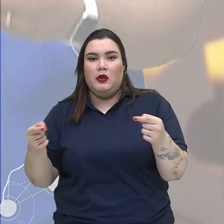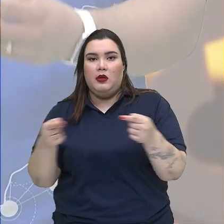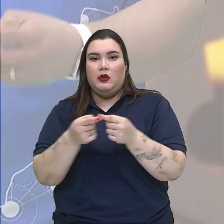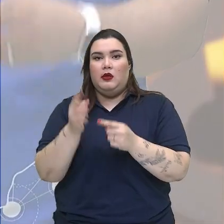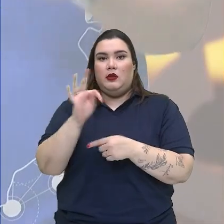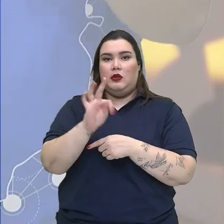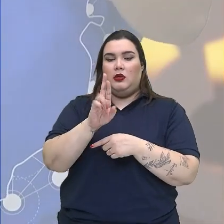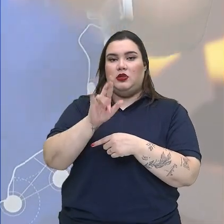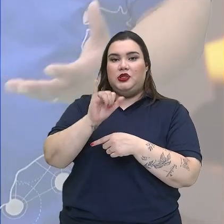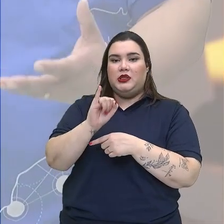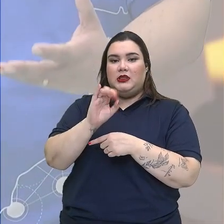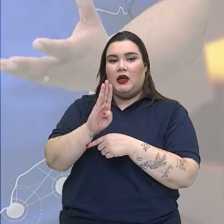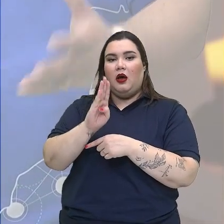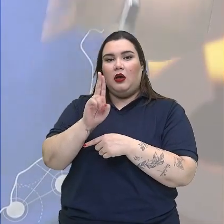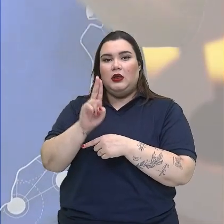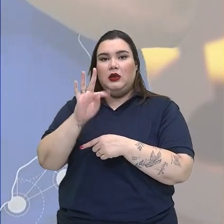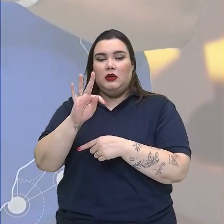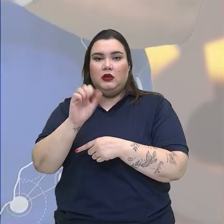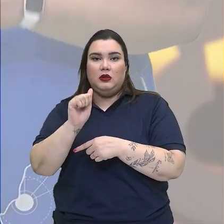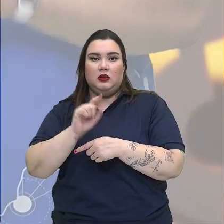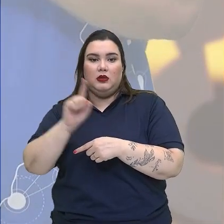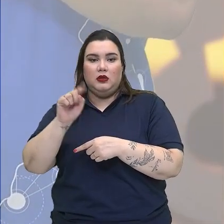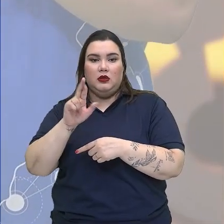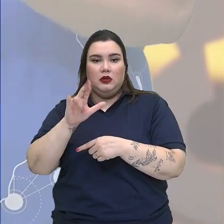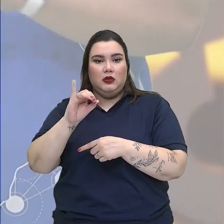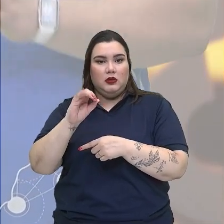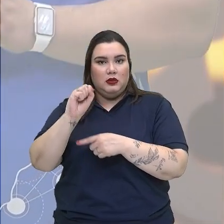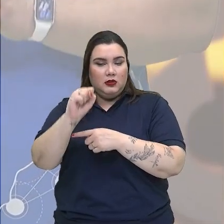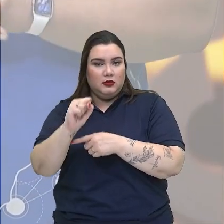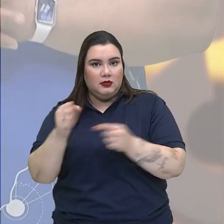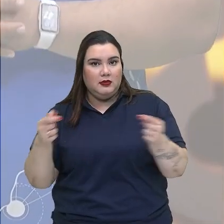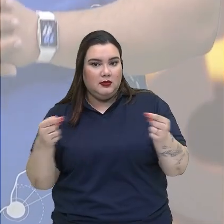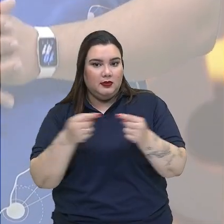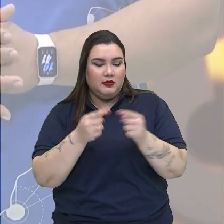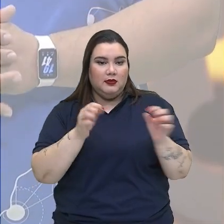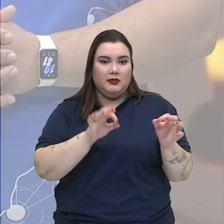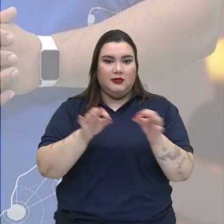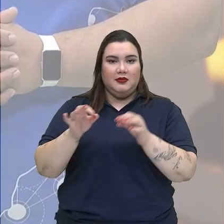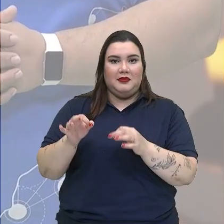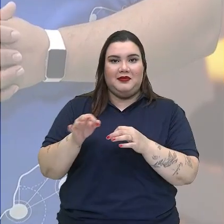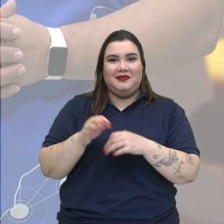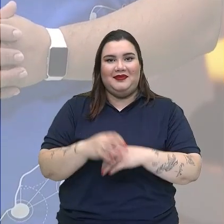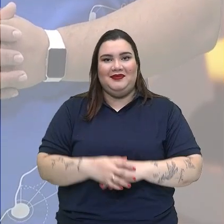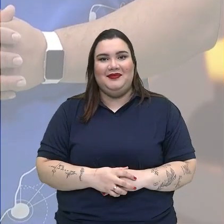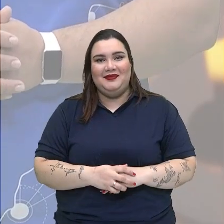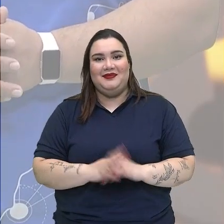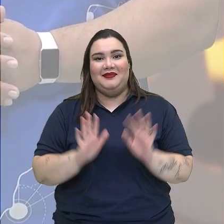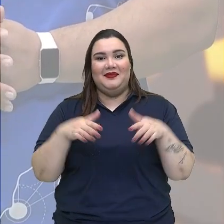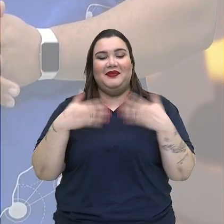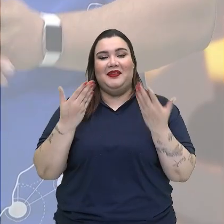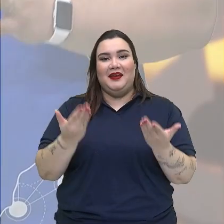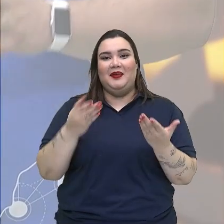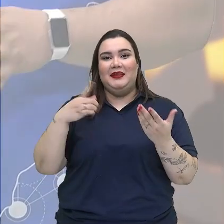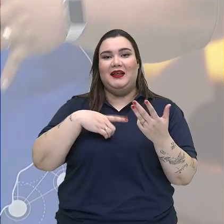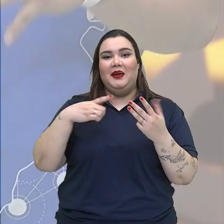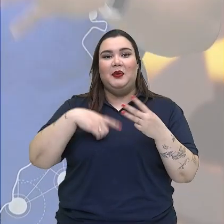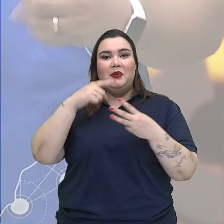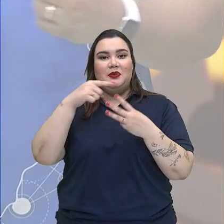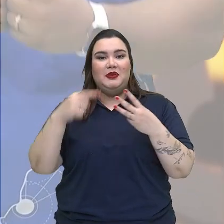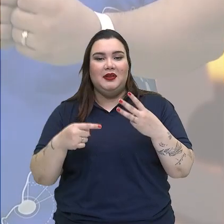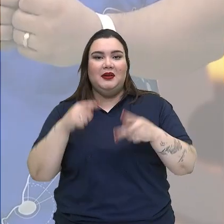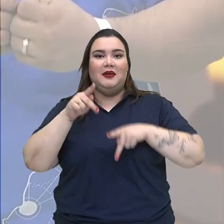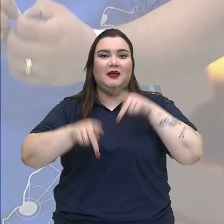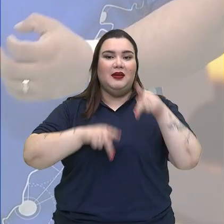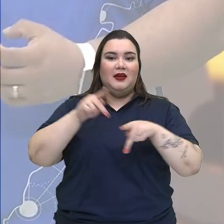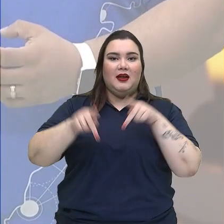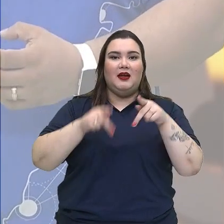eram dominados por eles. Por isso, a gente fala com o maior destaque dessas três civilizações, de astecas,